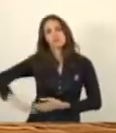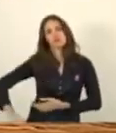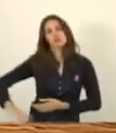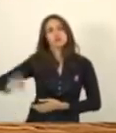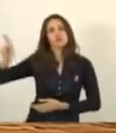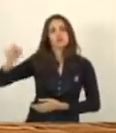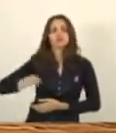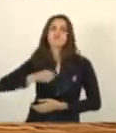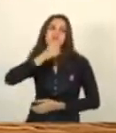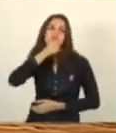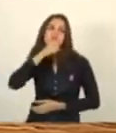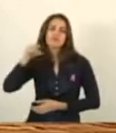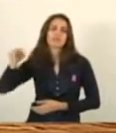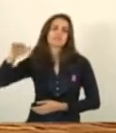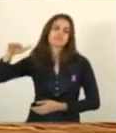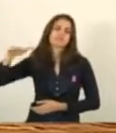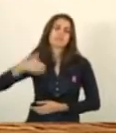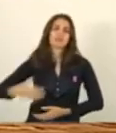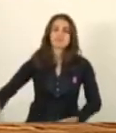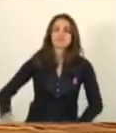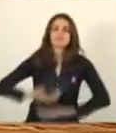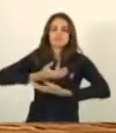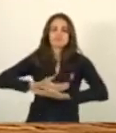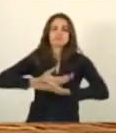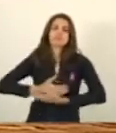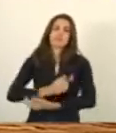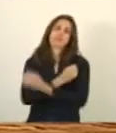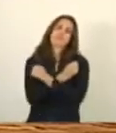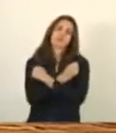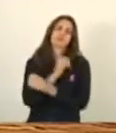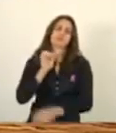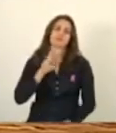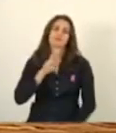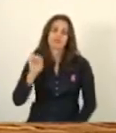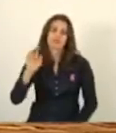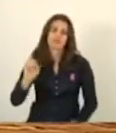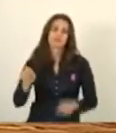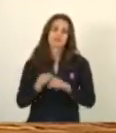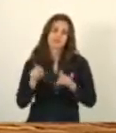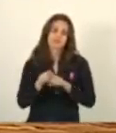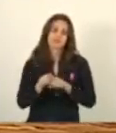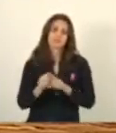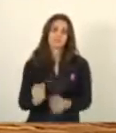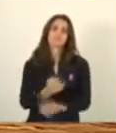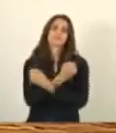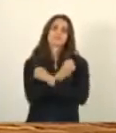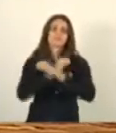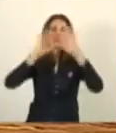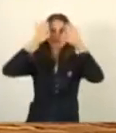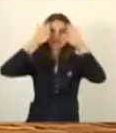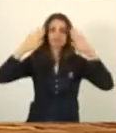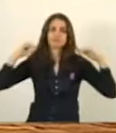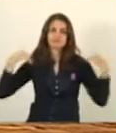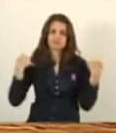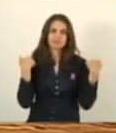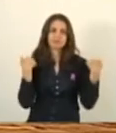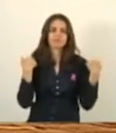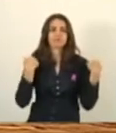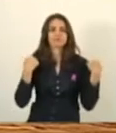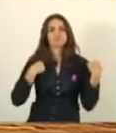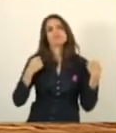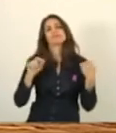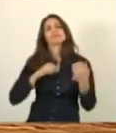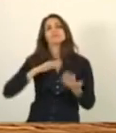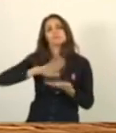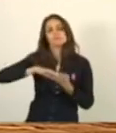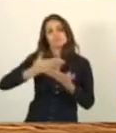já era rapaz. O meu abraço, Ferraço. Quero abraçar agora a Eliana